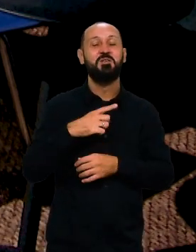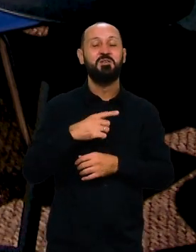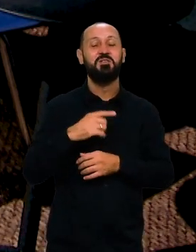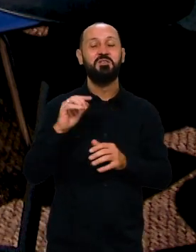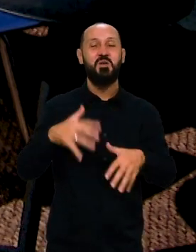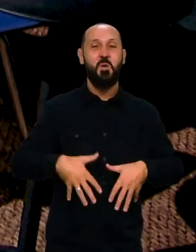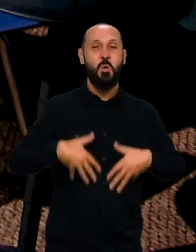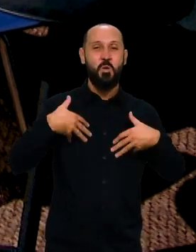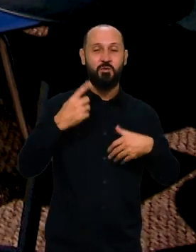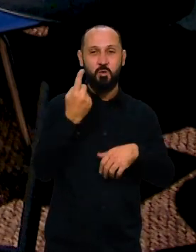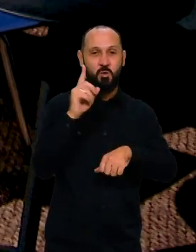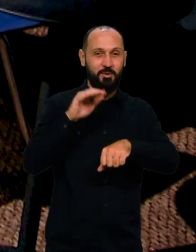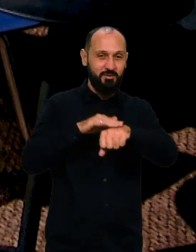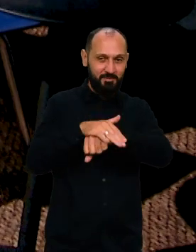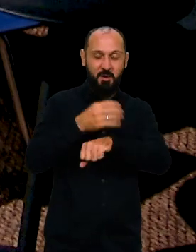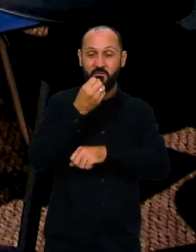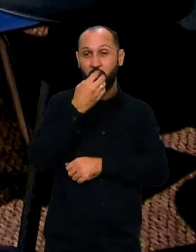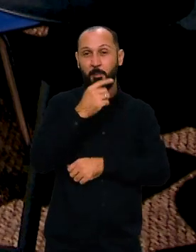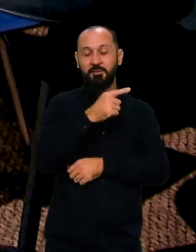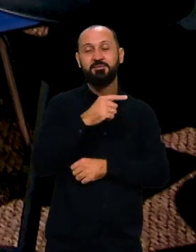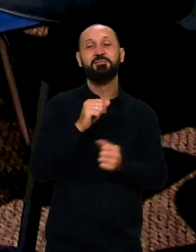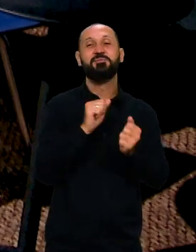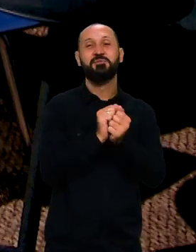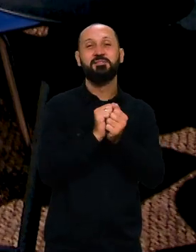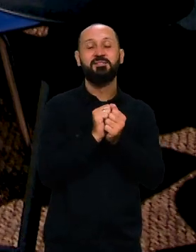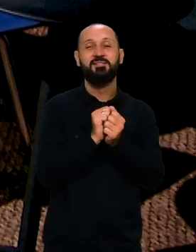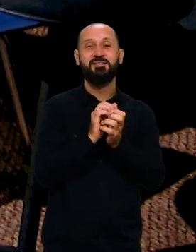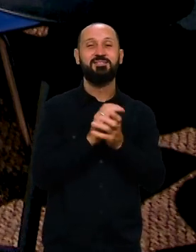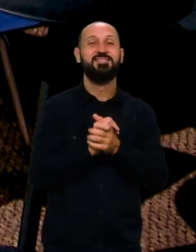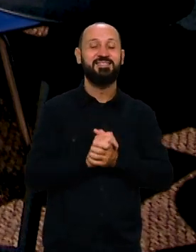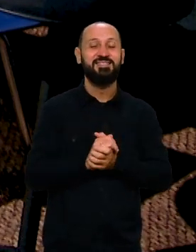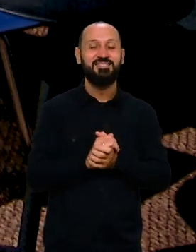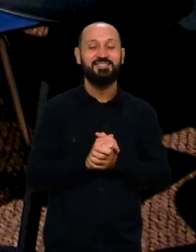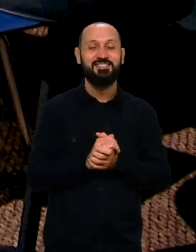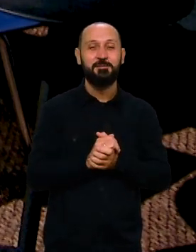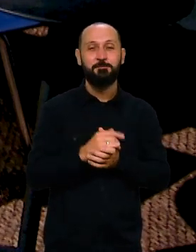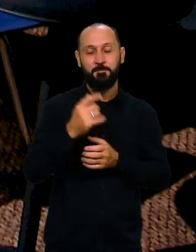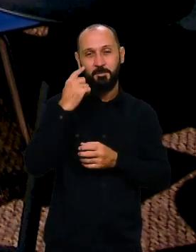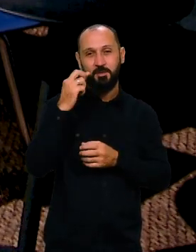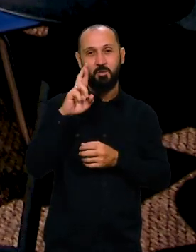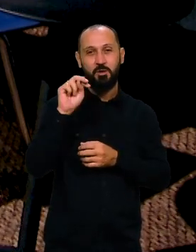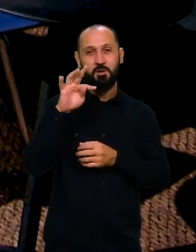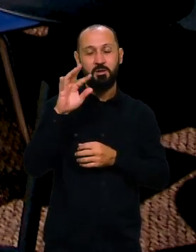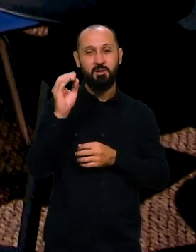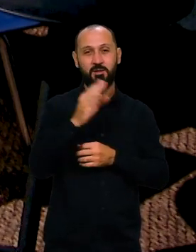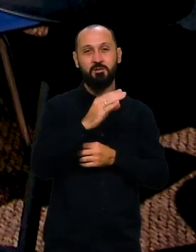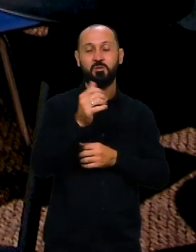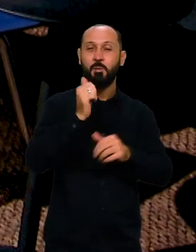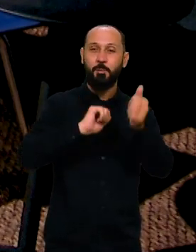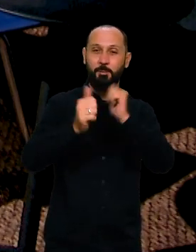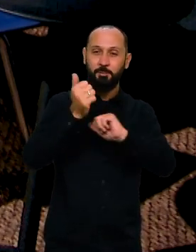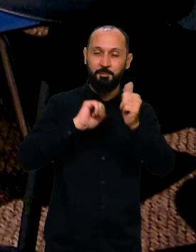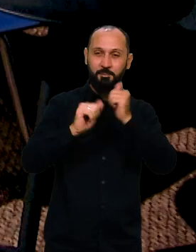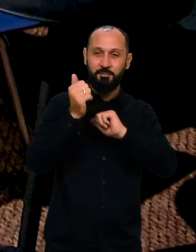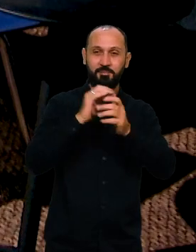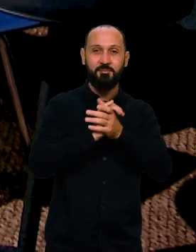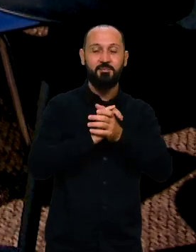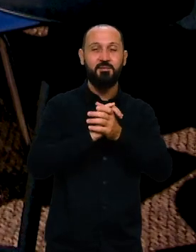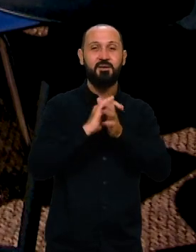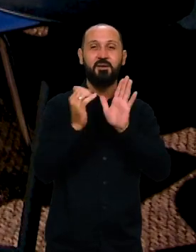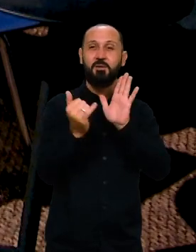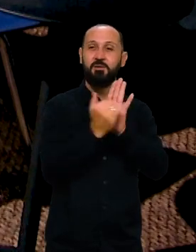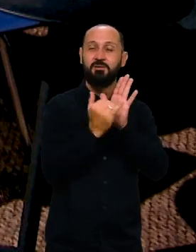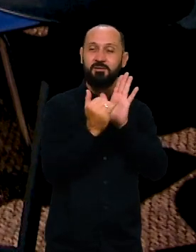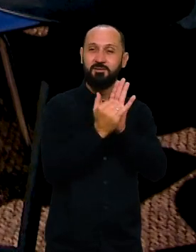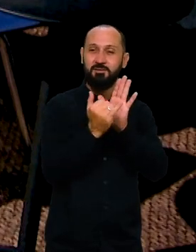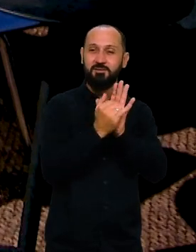tive foi uma noite, mas assim, valeu a pena. Isso abrindo pro Renato do Bêbados Habilidosos, que assim,